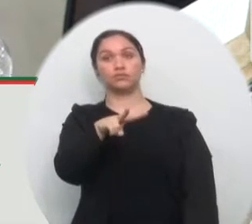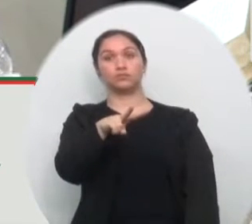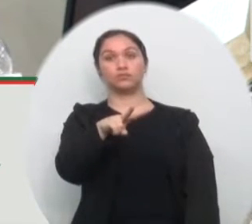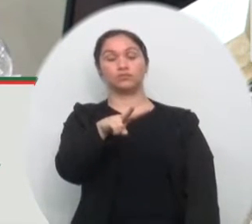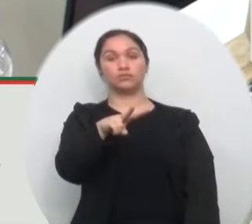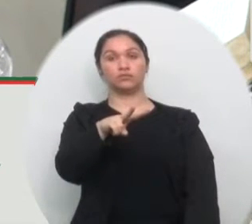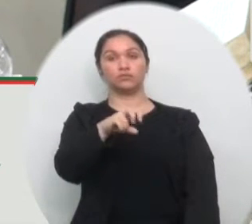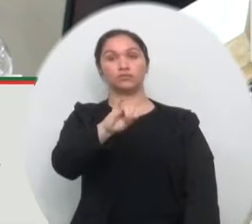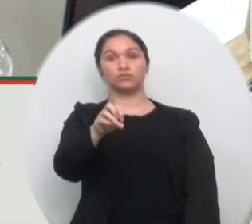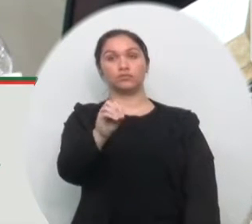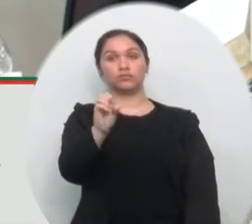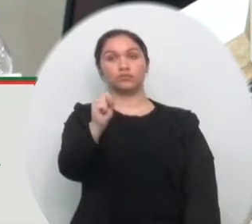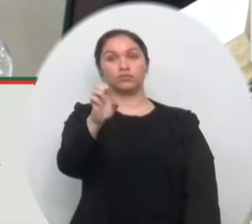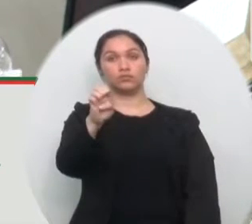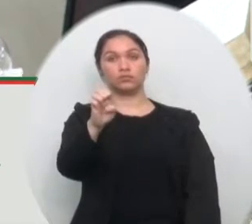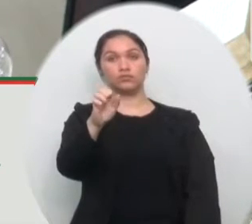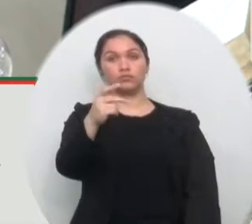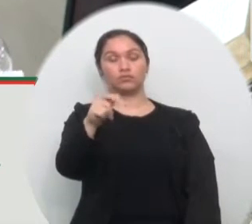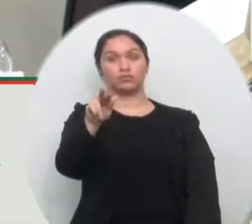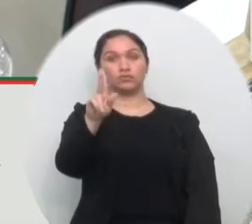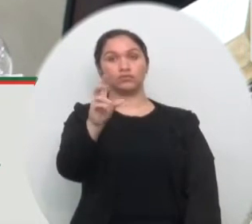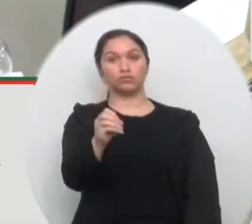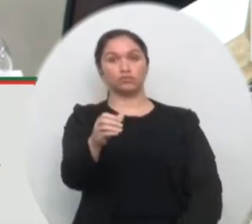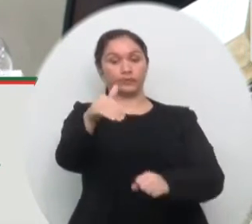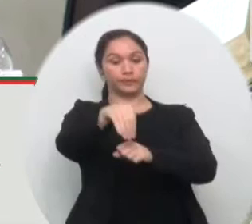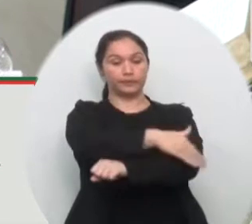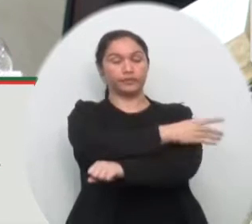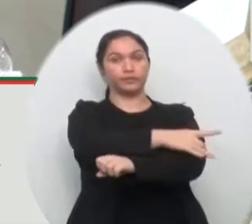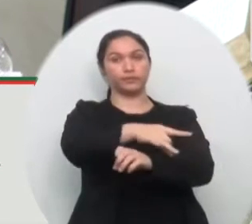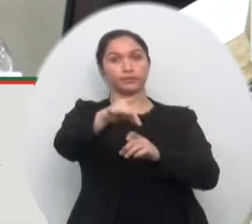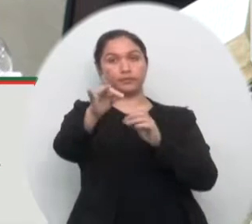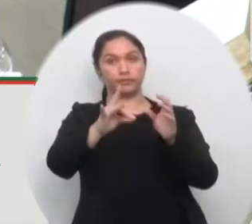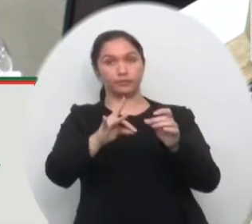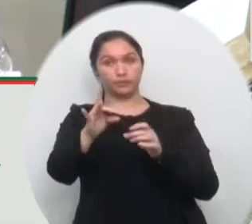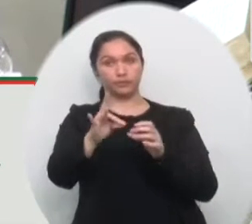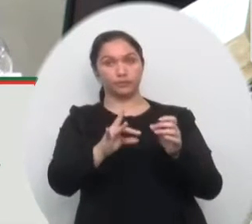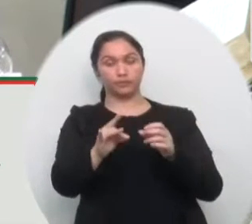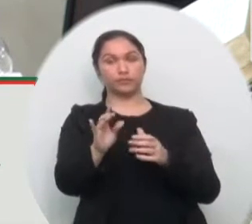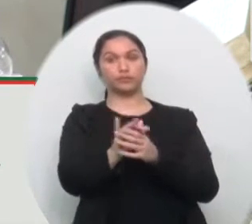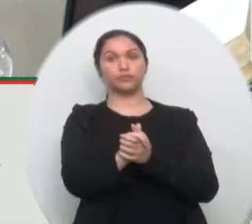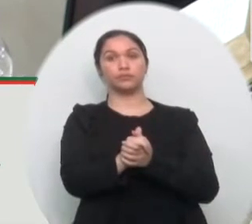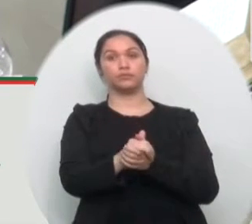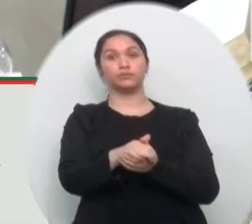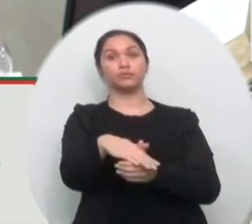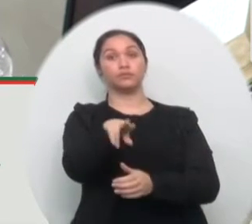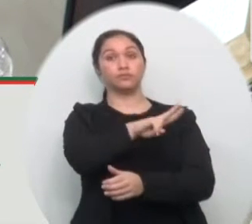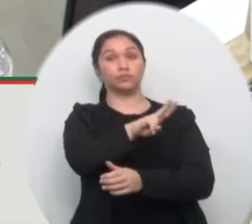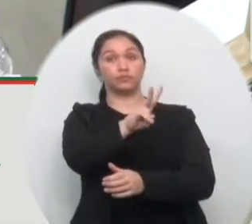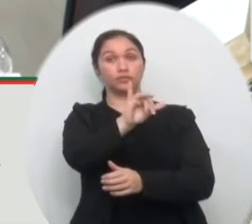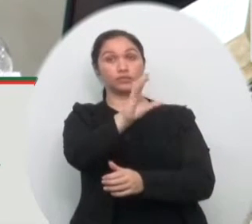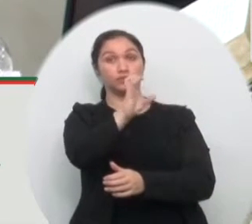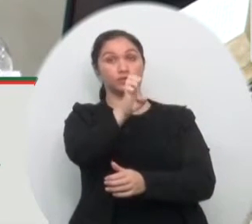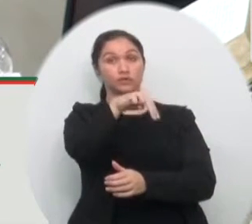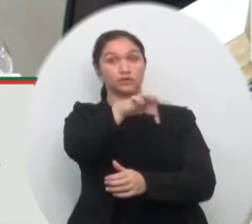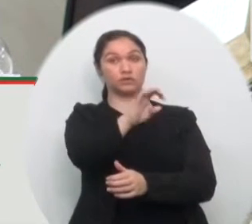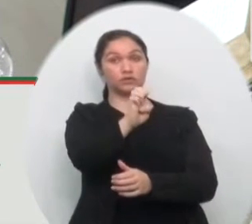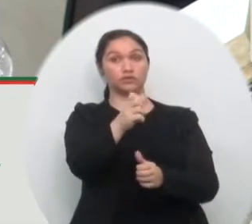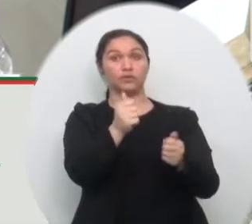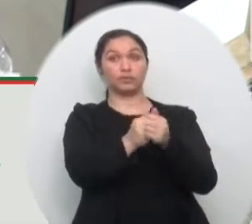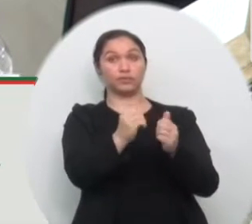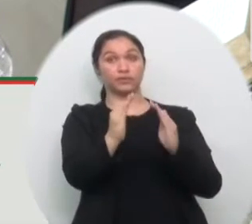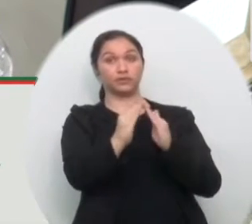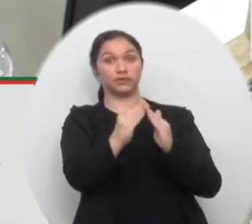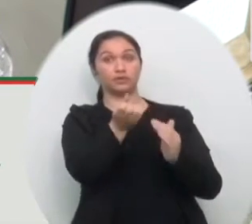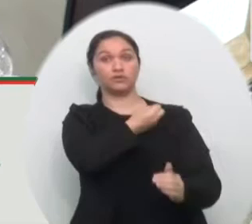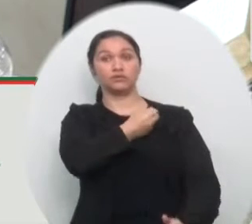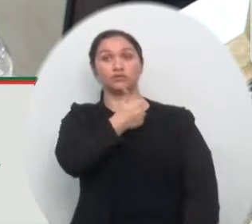vereador José Paulo Ferrarese, assunto recuperação da pavimentação com lajotas na rua Vicente Marcelino, de frente à casa